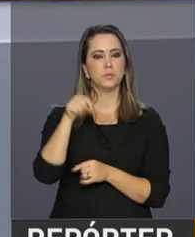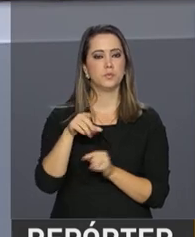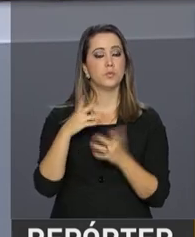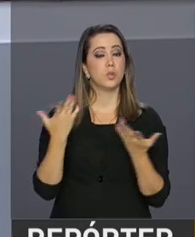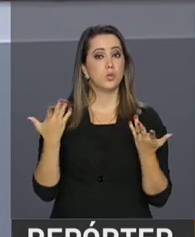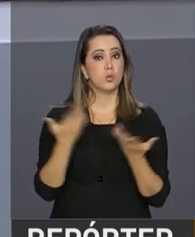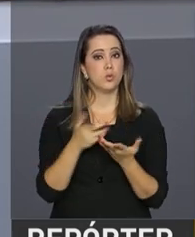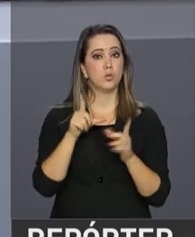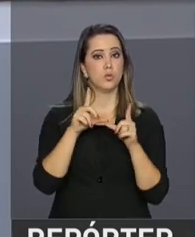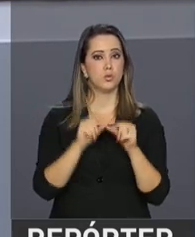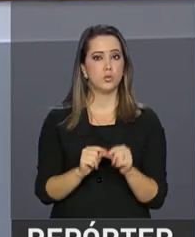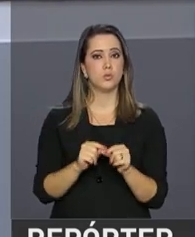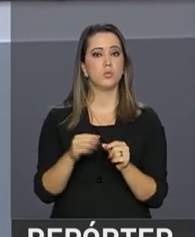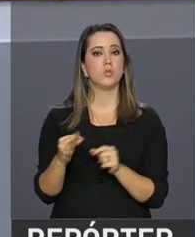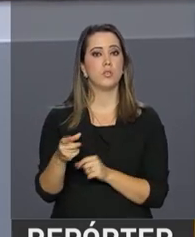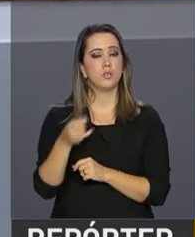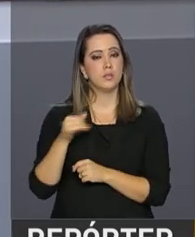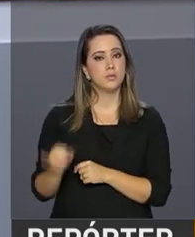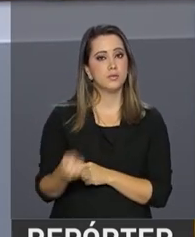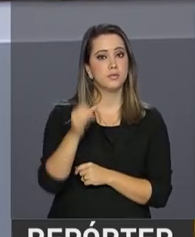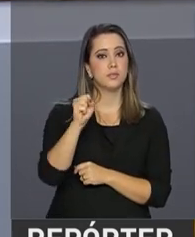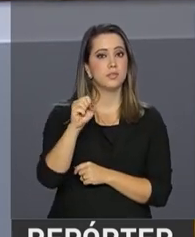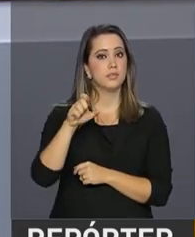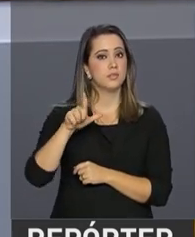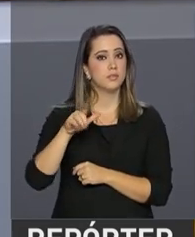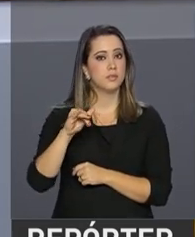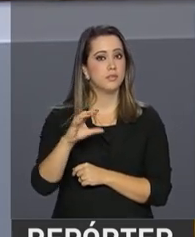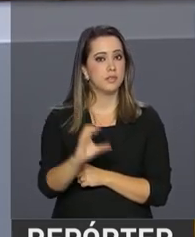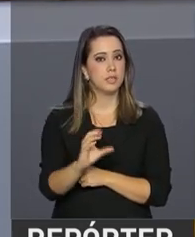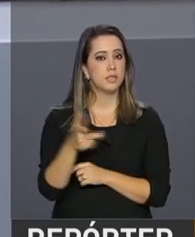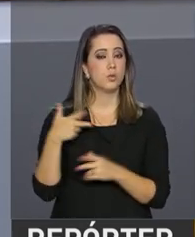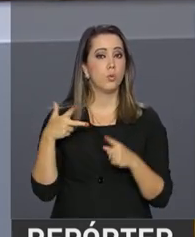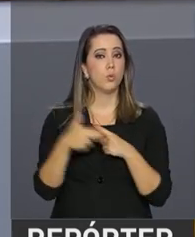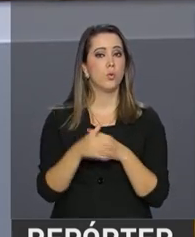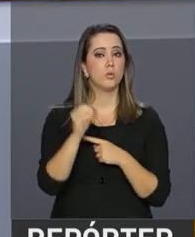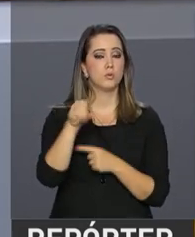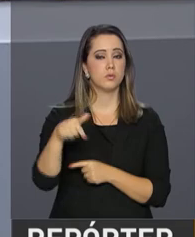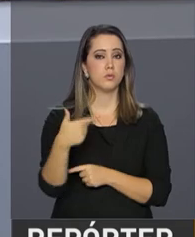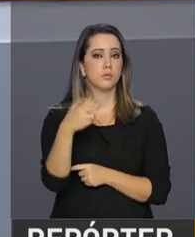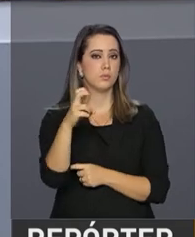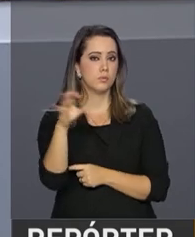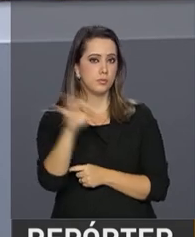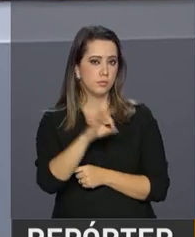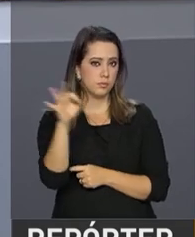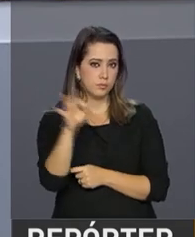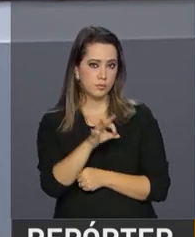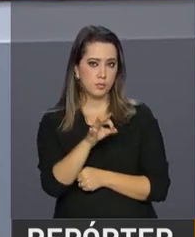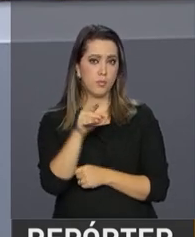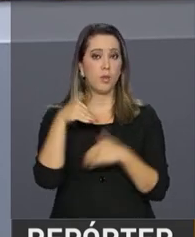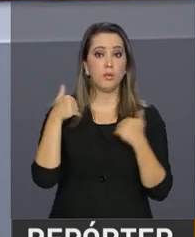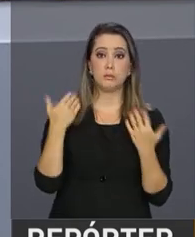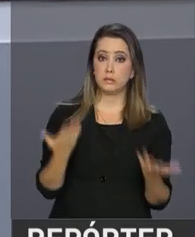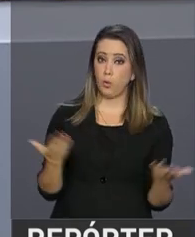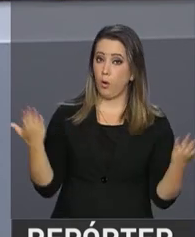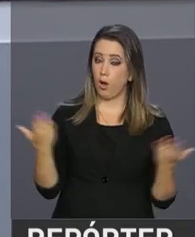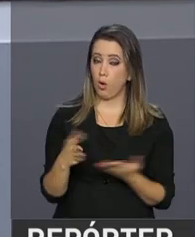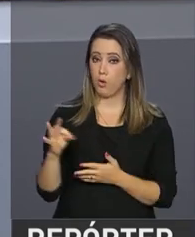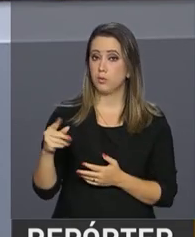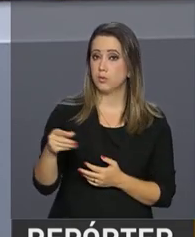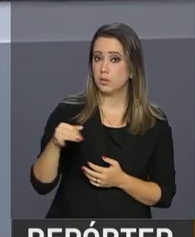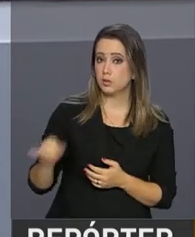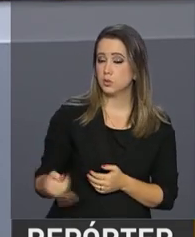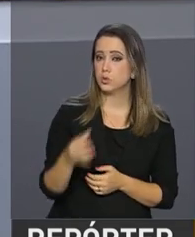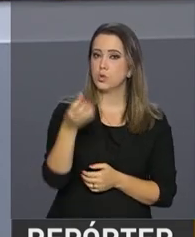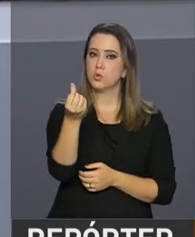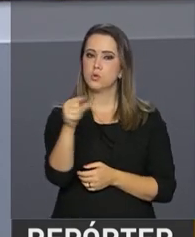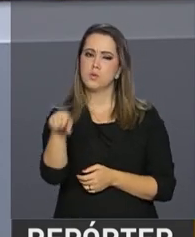reduzir novamente a taxa de juros Selic. Desta vez, o corte foi de 0,25 ponto percentual. Com isso, a taxa cai para